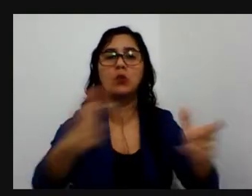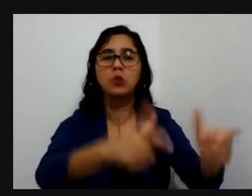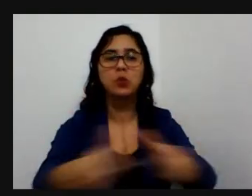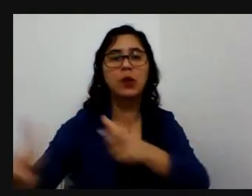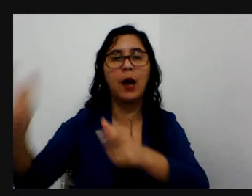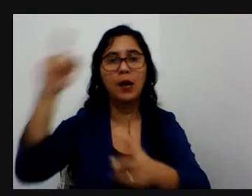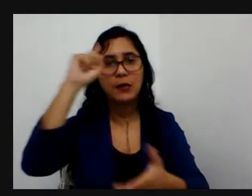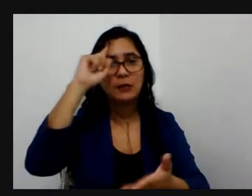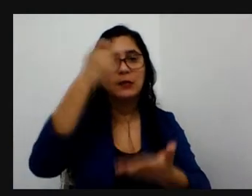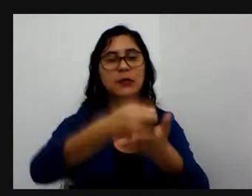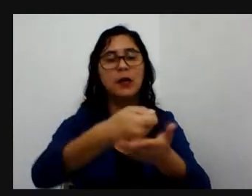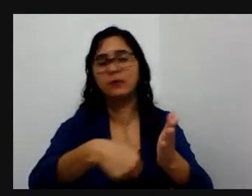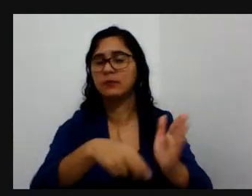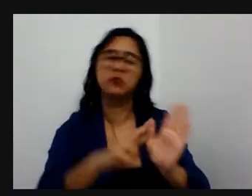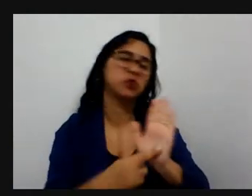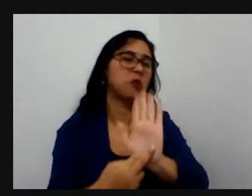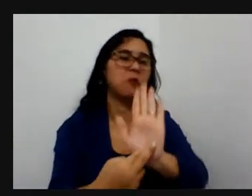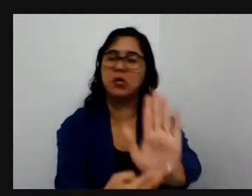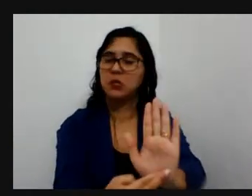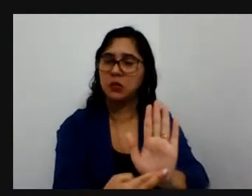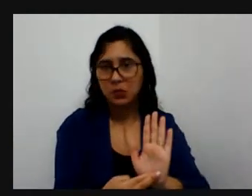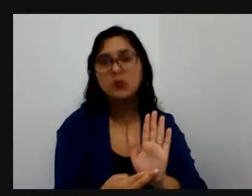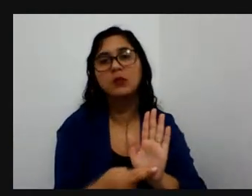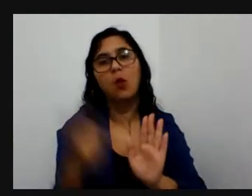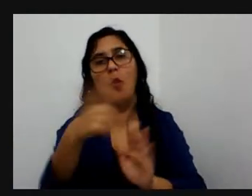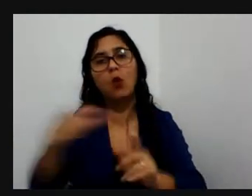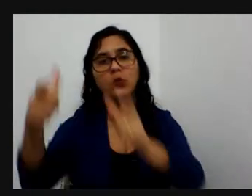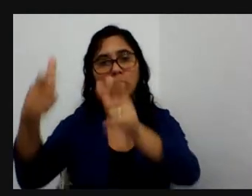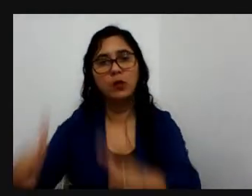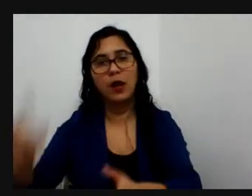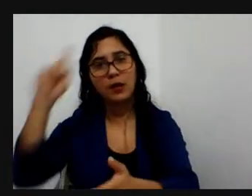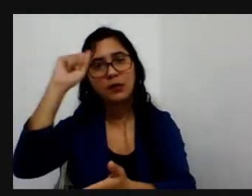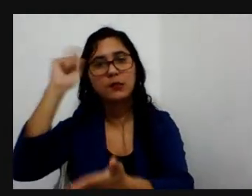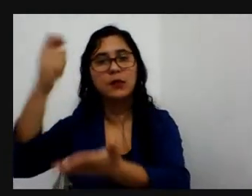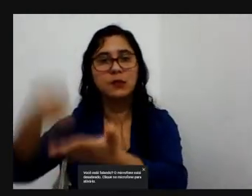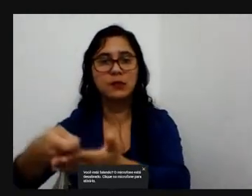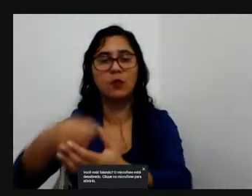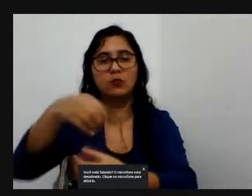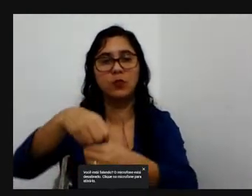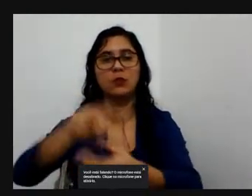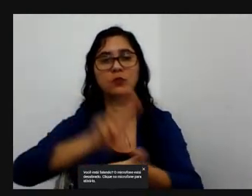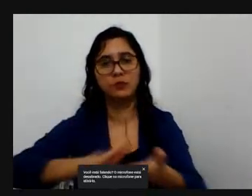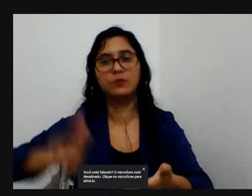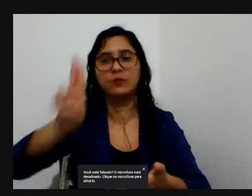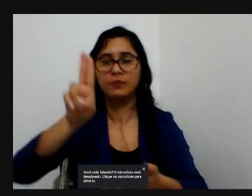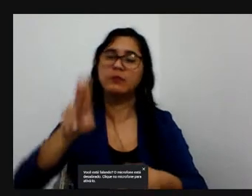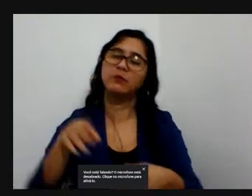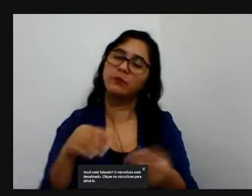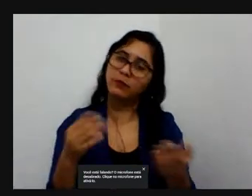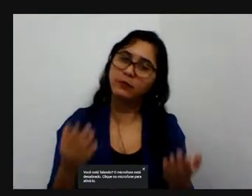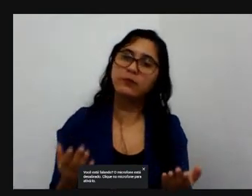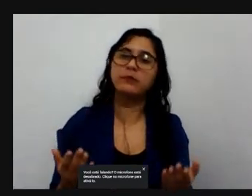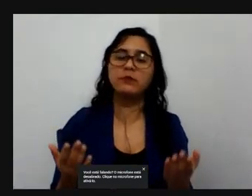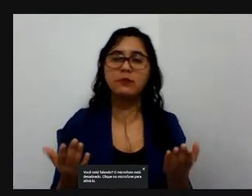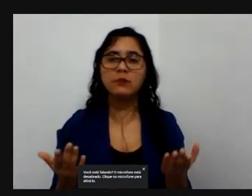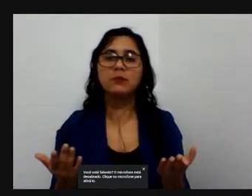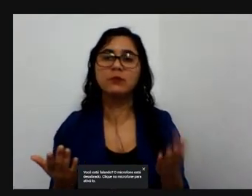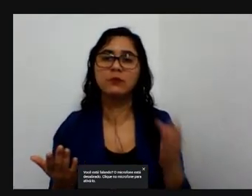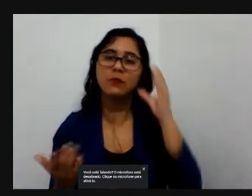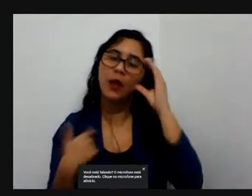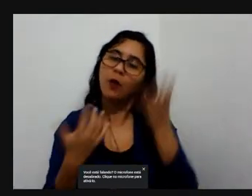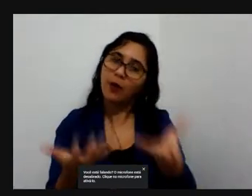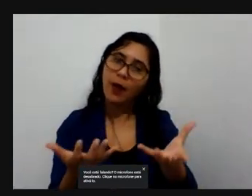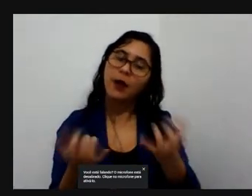de representação, por exemplo, e outros espaços de decisão dentro da universidade. Então, eu queria